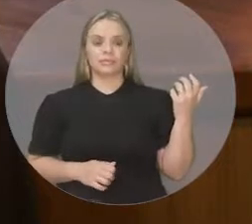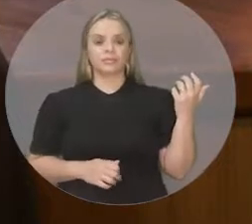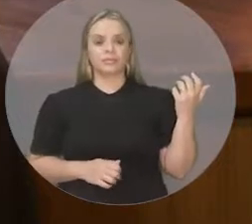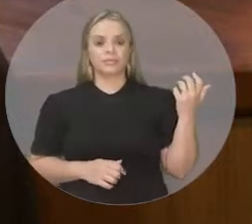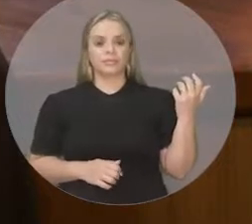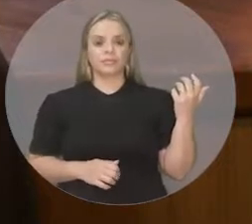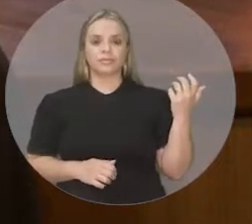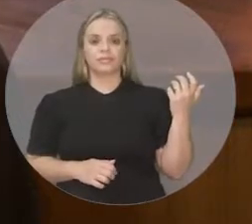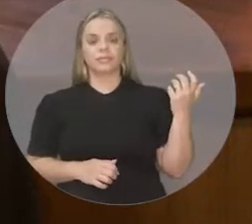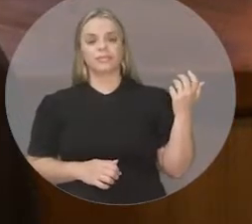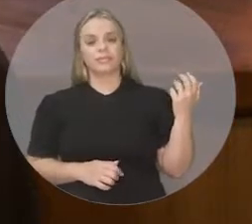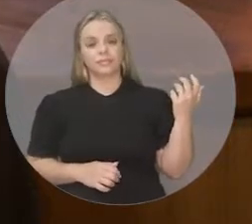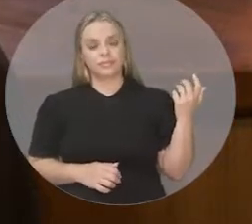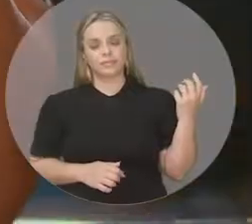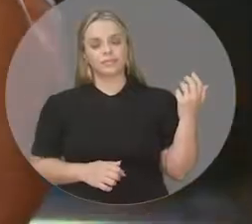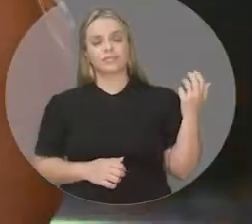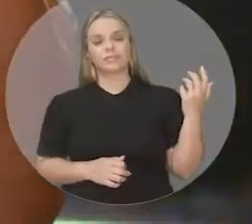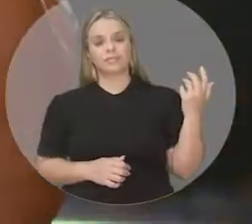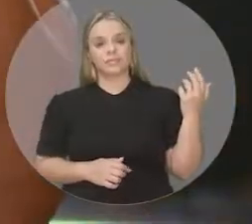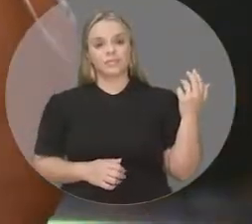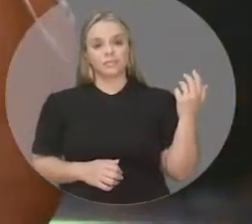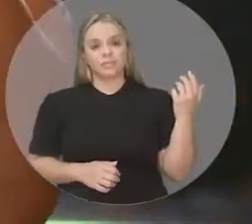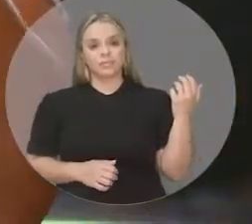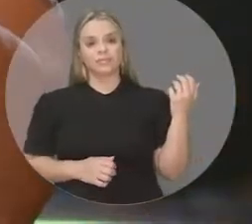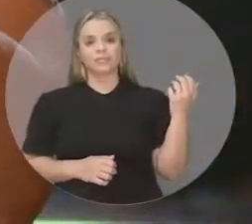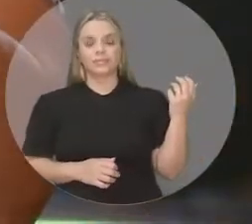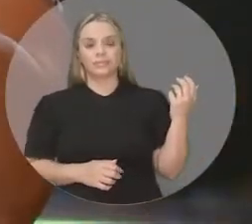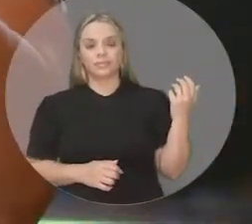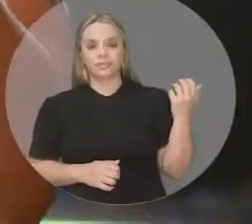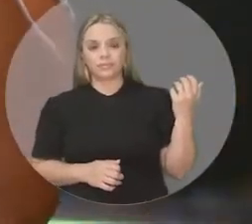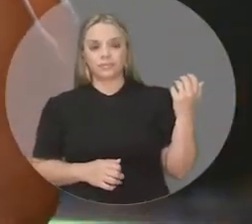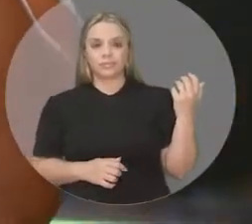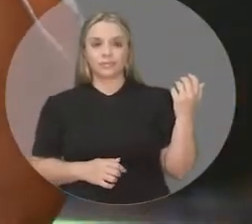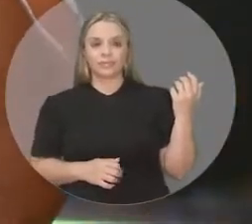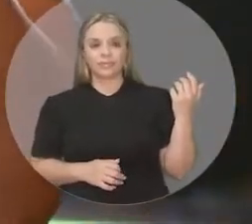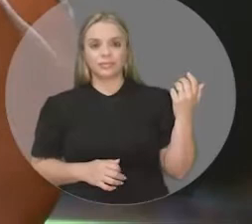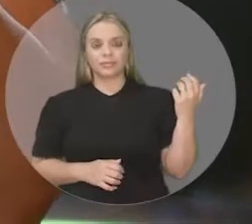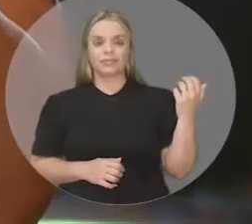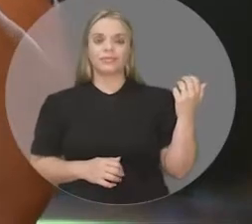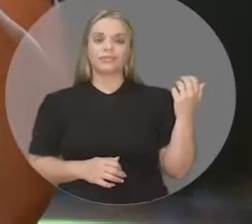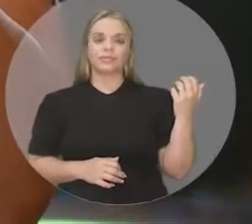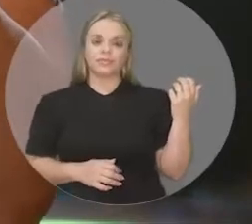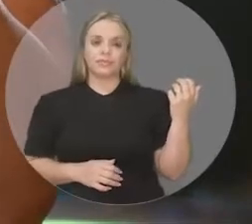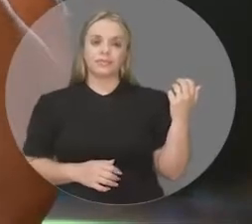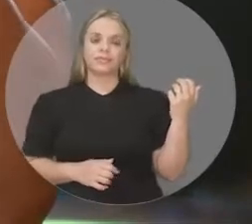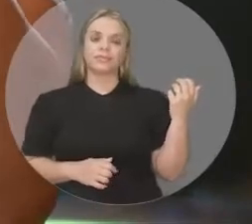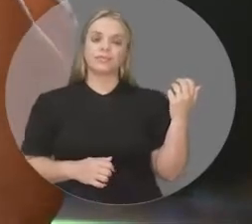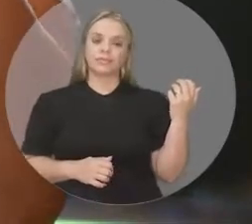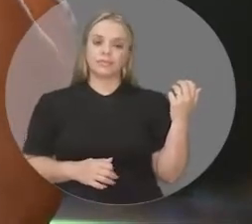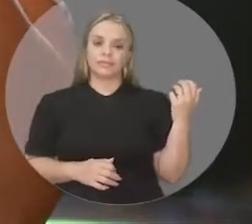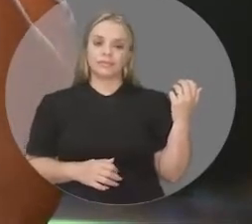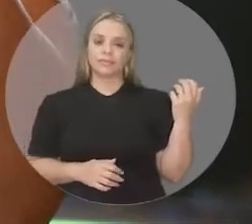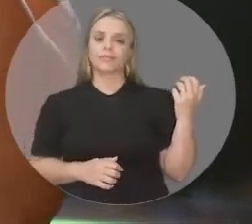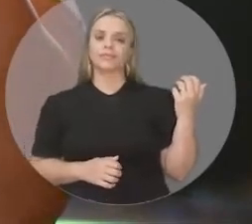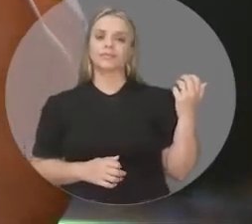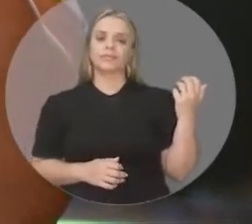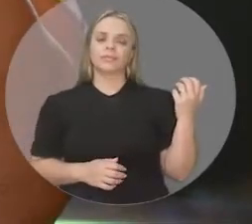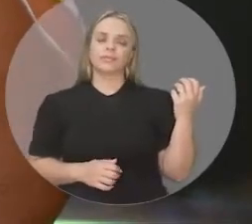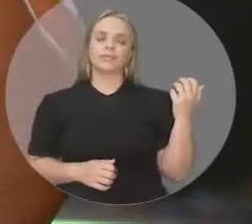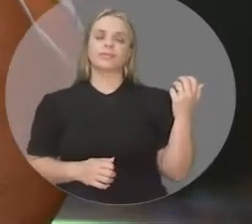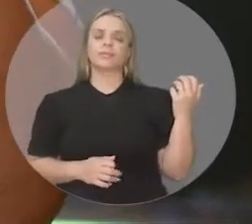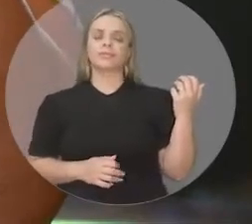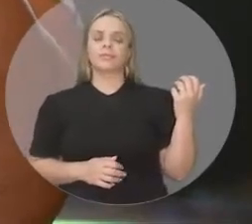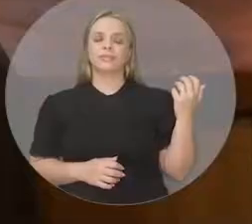do mundo. Sim, na Coreia, nós levamos do Sul, por exemplo. Nós fizemos um popurri do Sul. Que é, pegamos